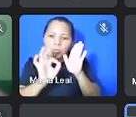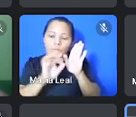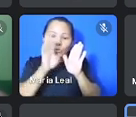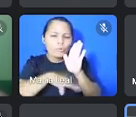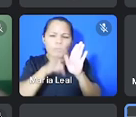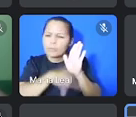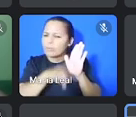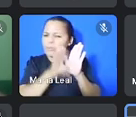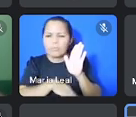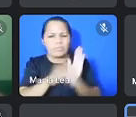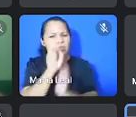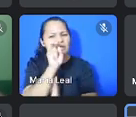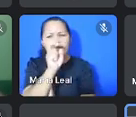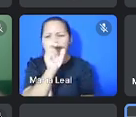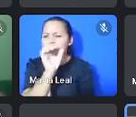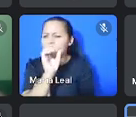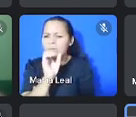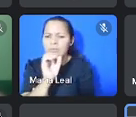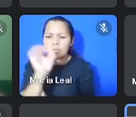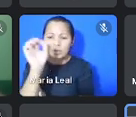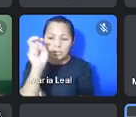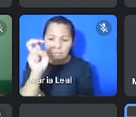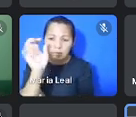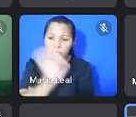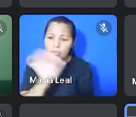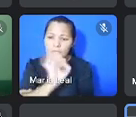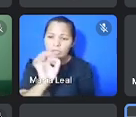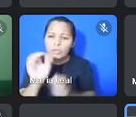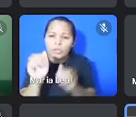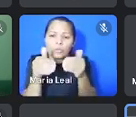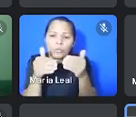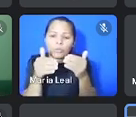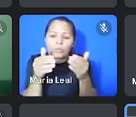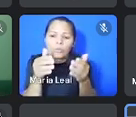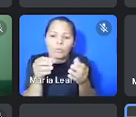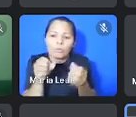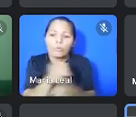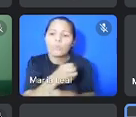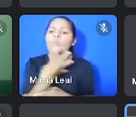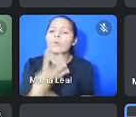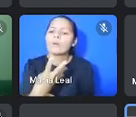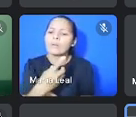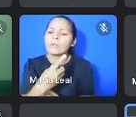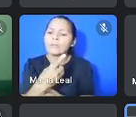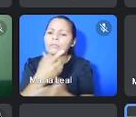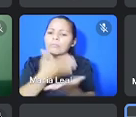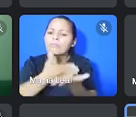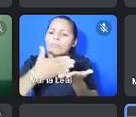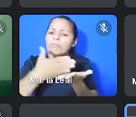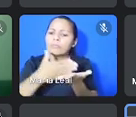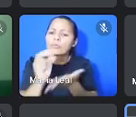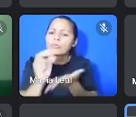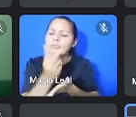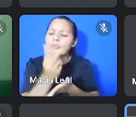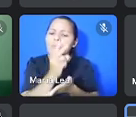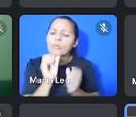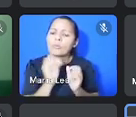fazendo um desconto de 5%, quanto é que está ficando do valor inicial? Você percebe